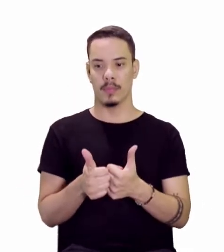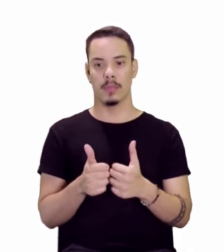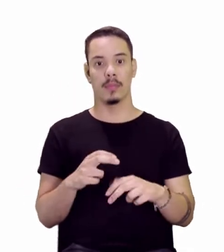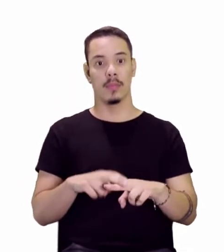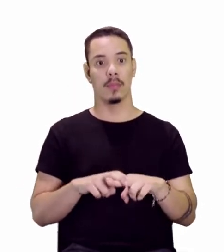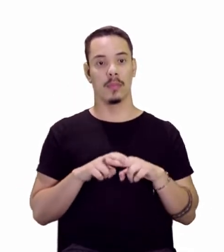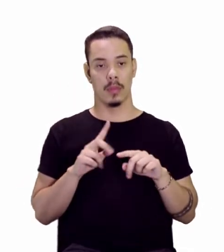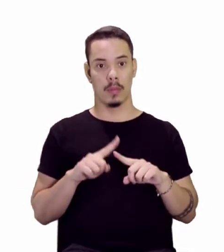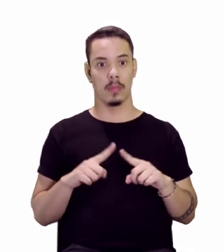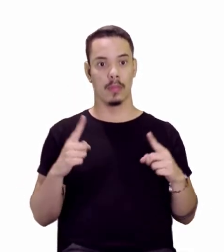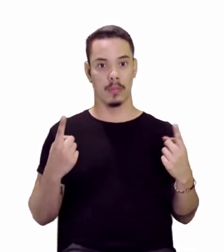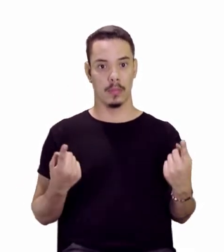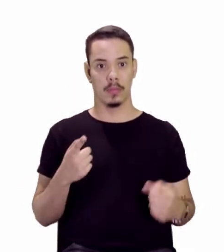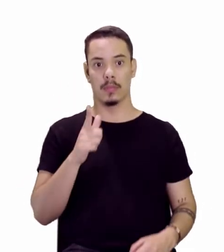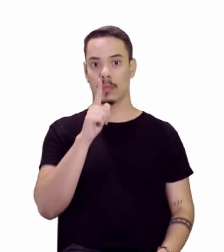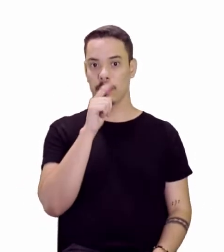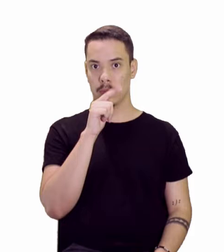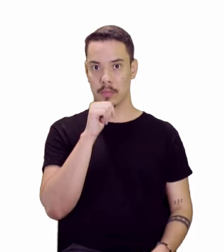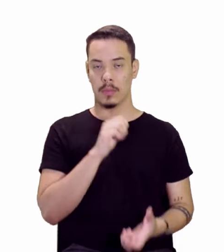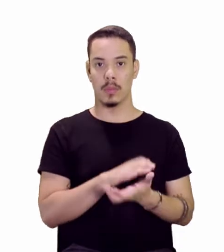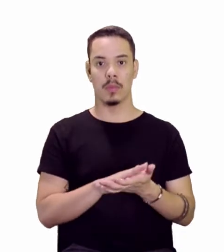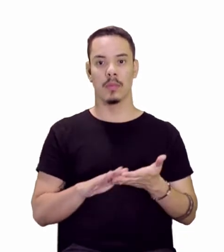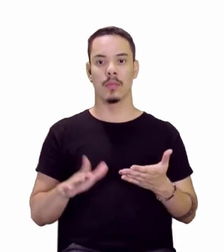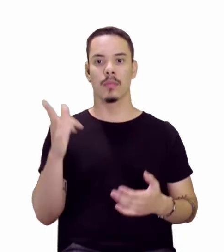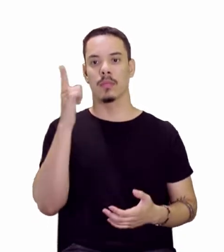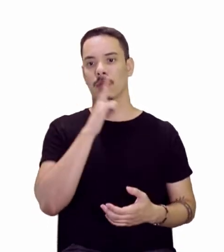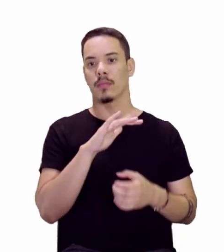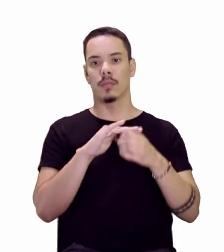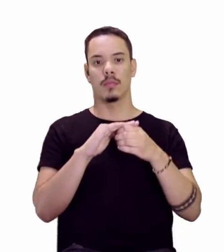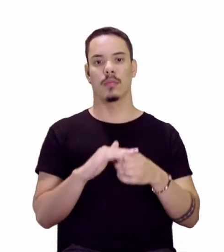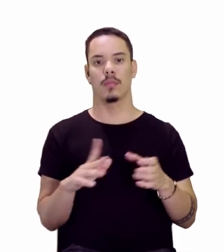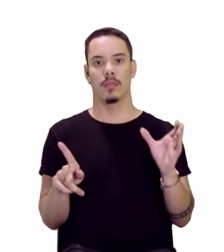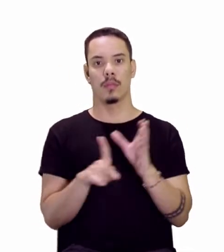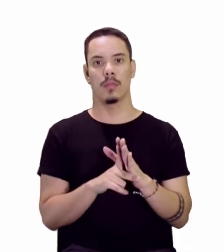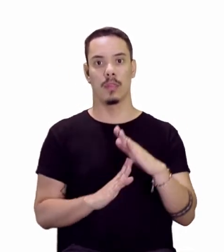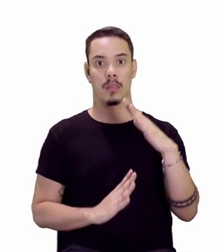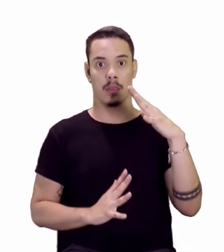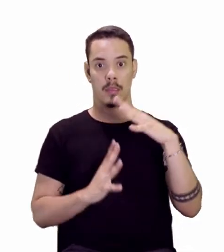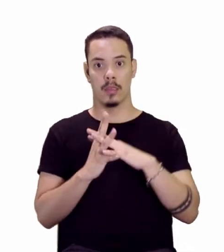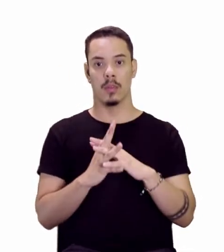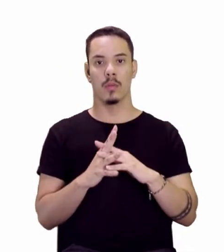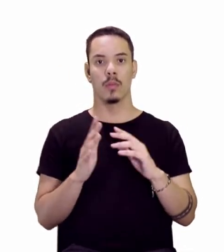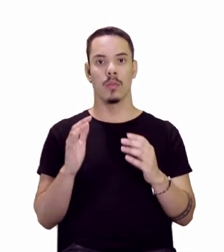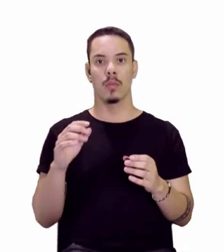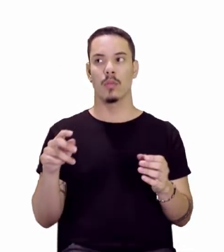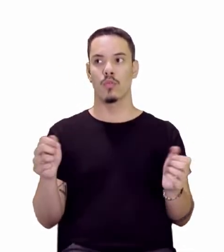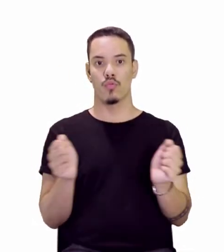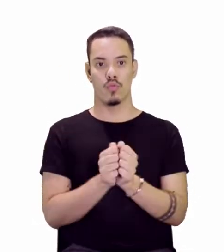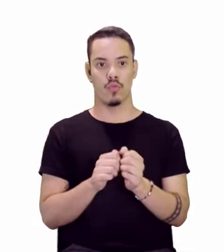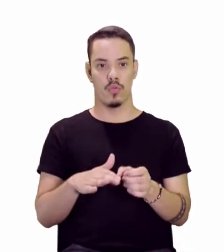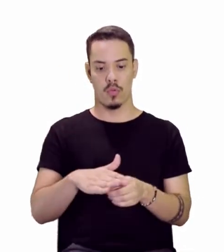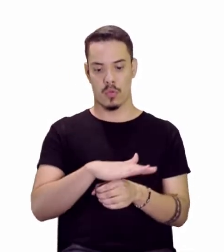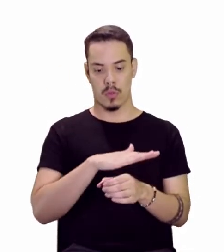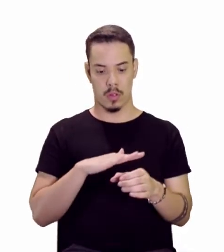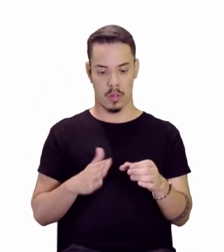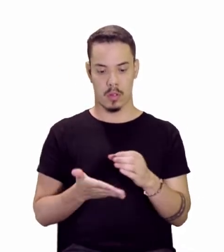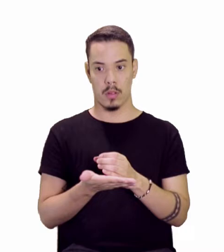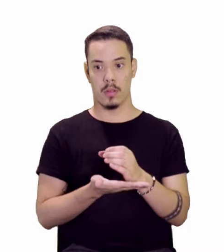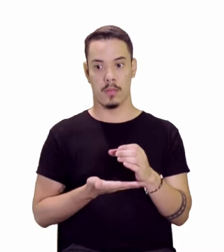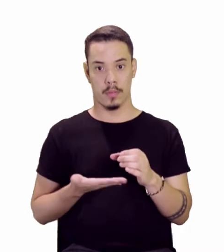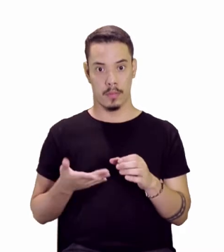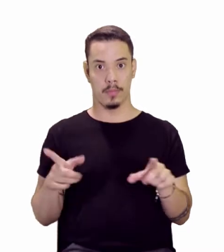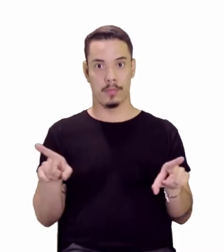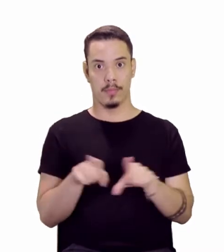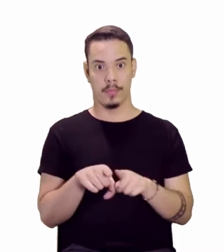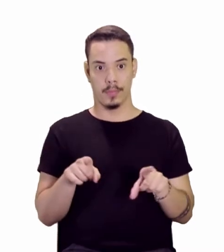Portanto, pessoal, o líquido do recipiente exerce uma pressão para cima sobre o cartão. E para baixo também, na parte de cima. Para